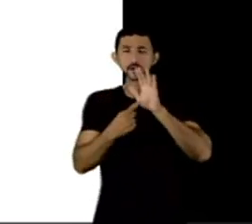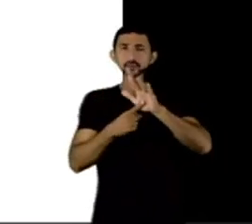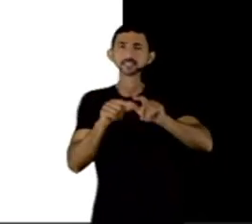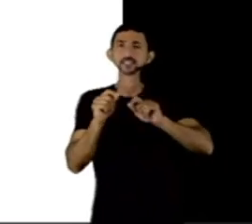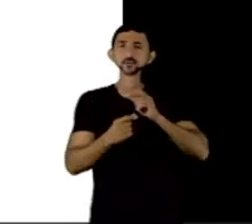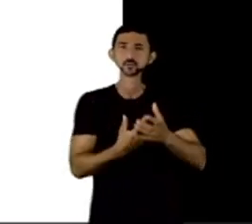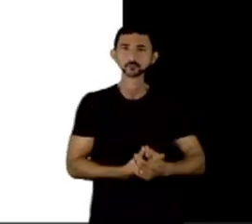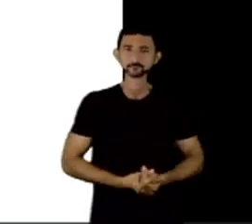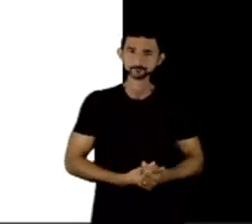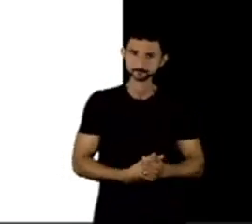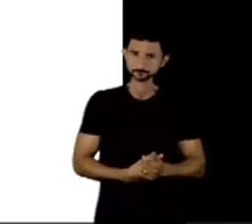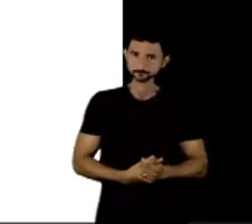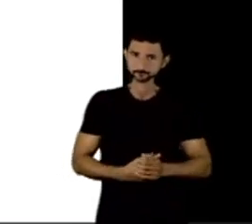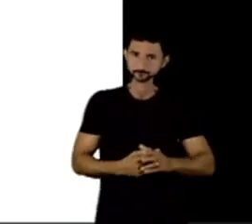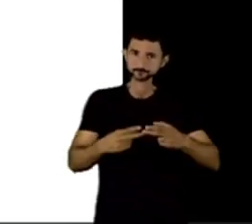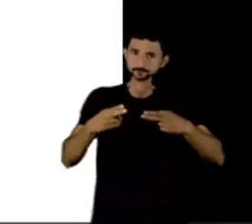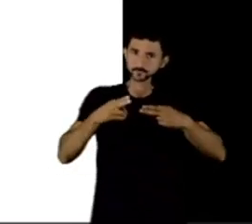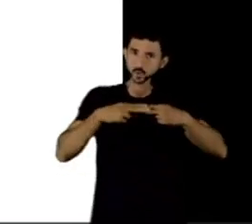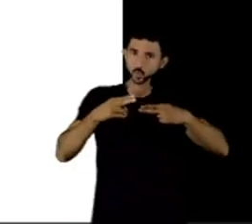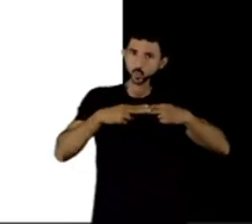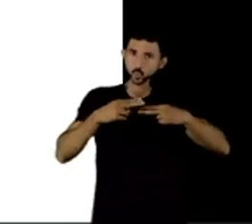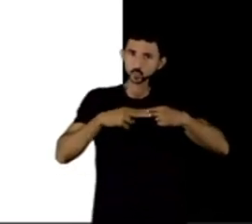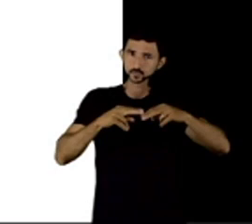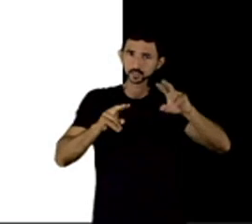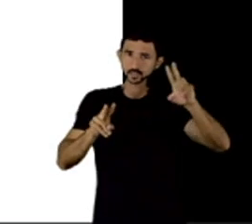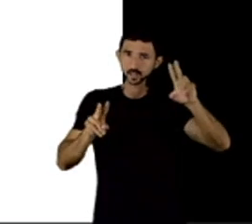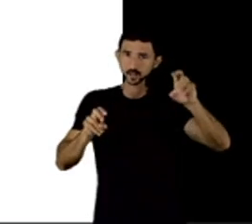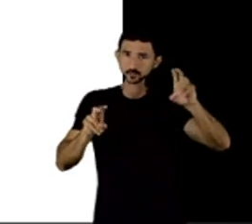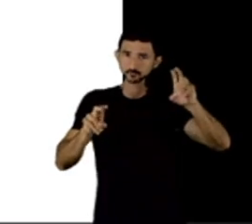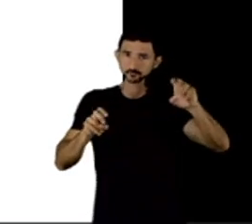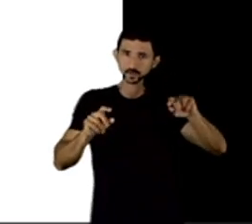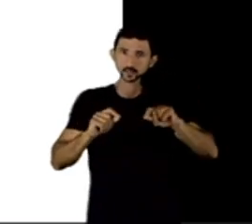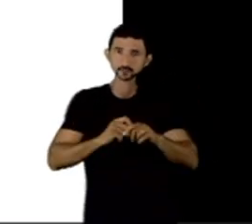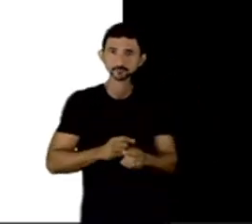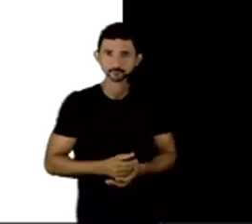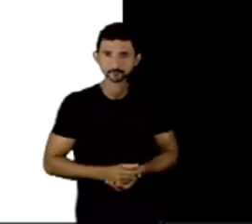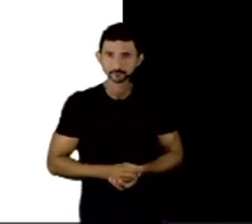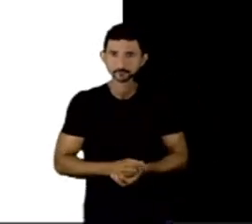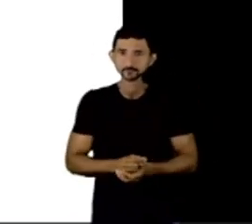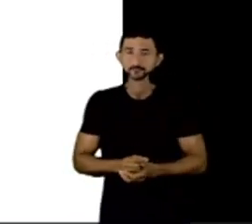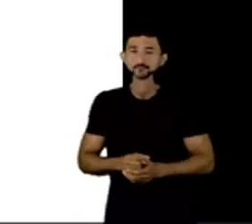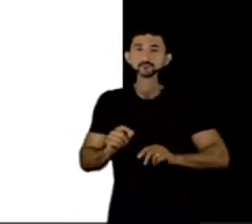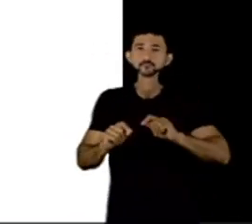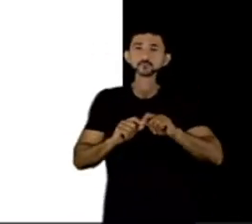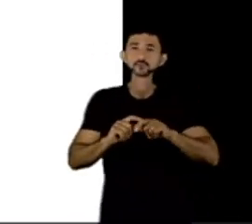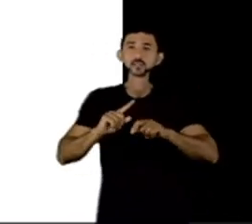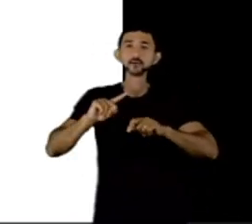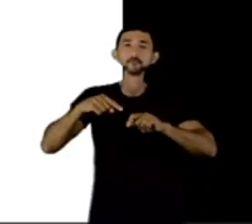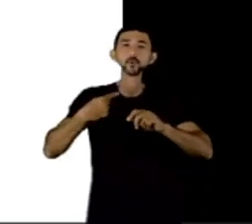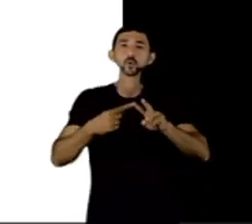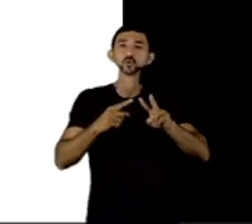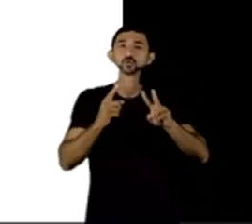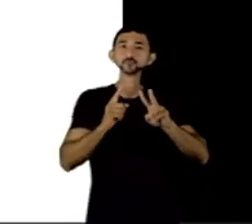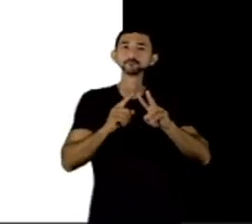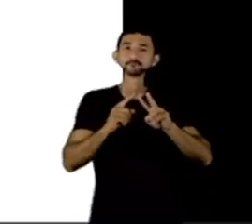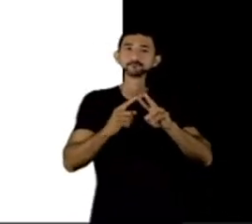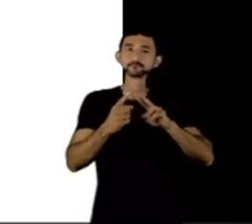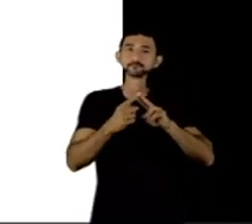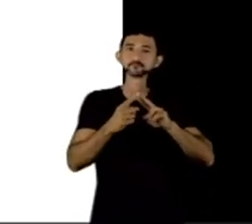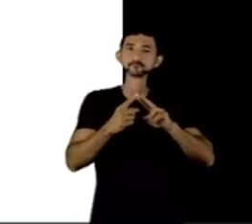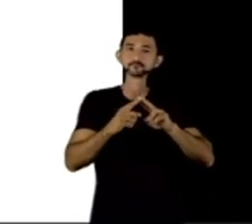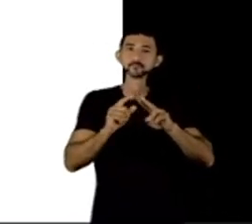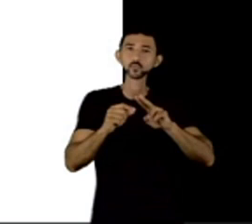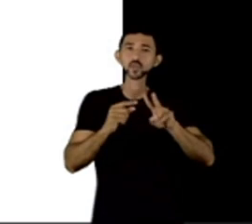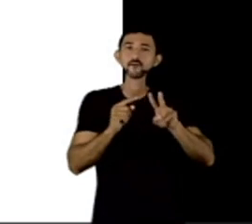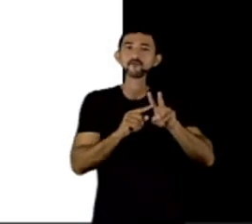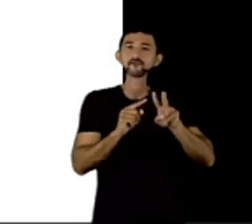voz? Número 1, usando as aspas que começam e terminam. E número 2, usando uma